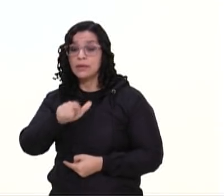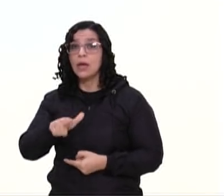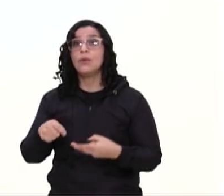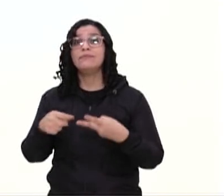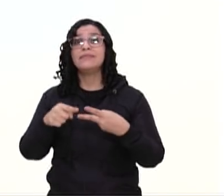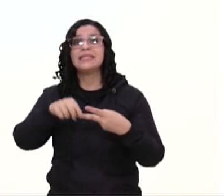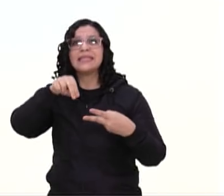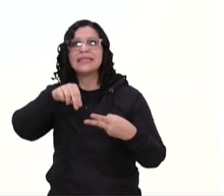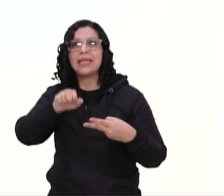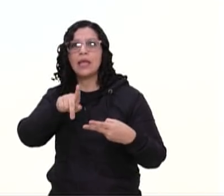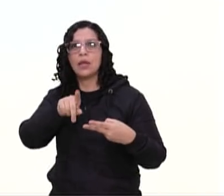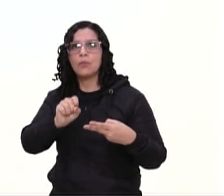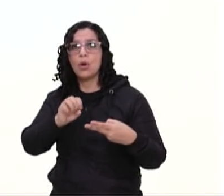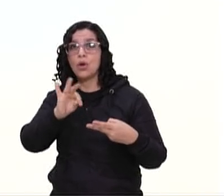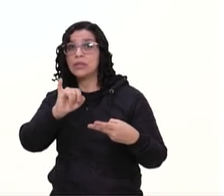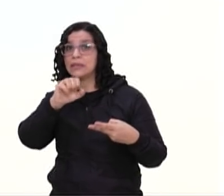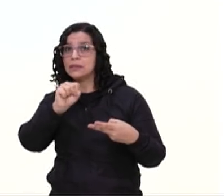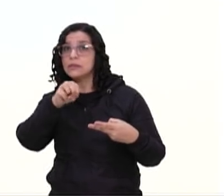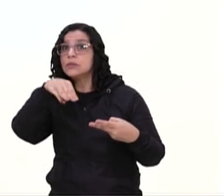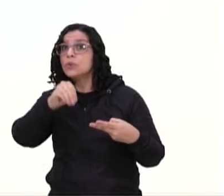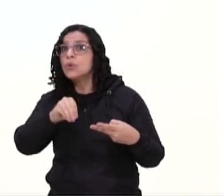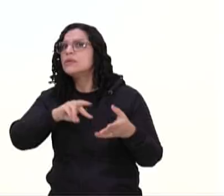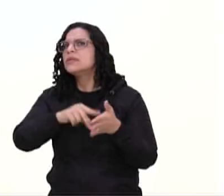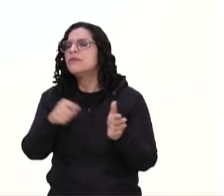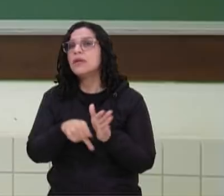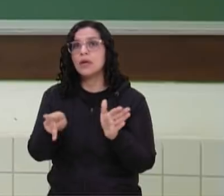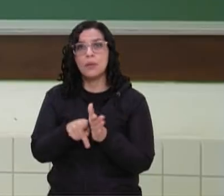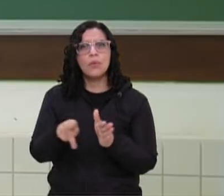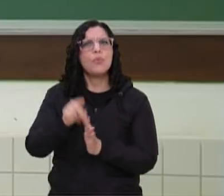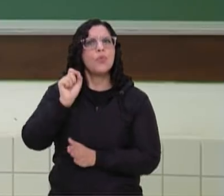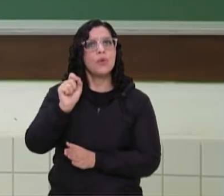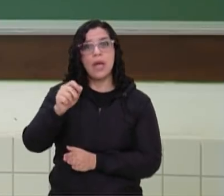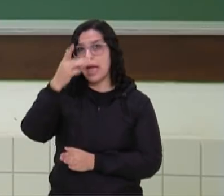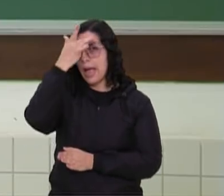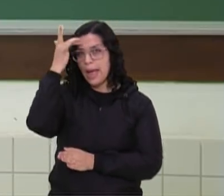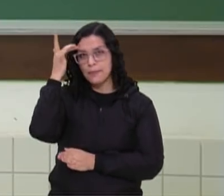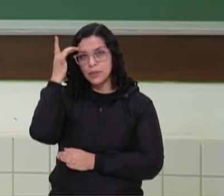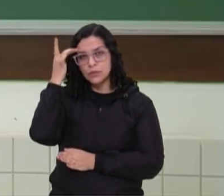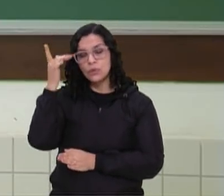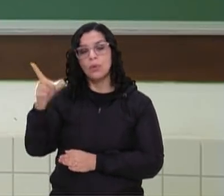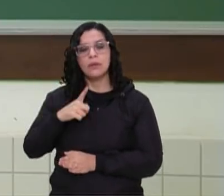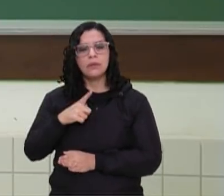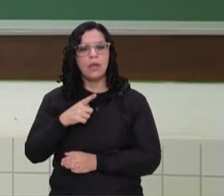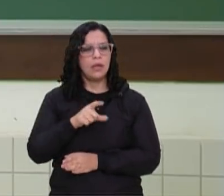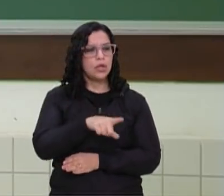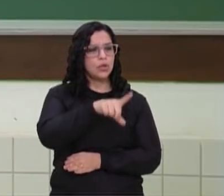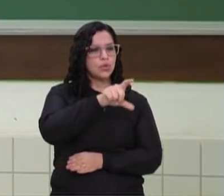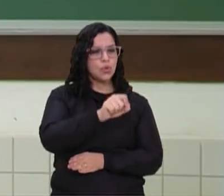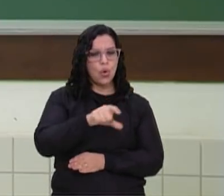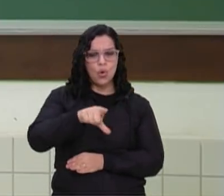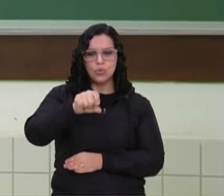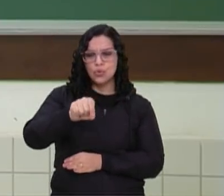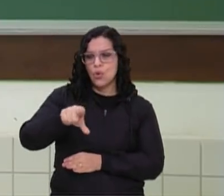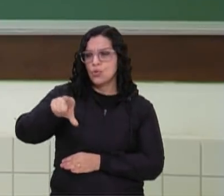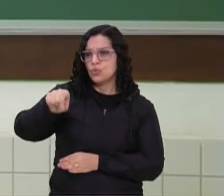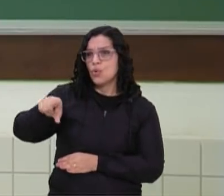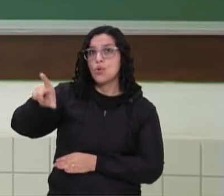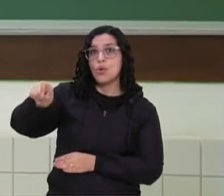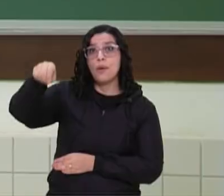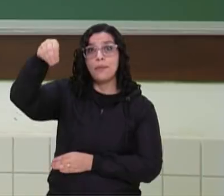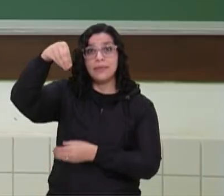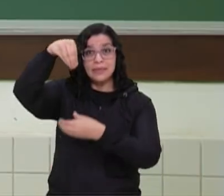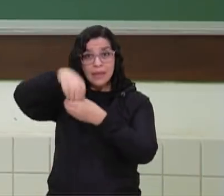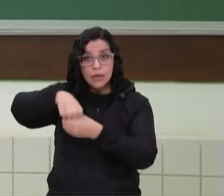do Império Napoleônico. O que é nepotismo? É justamente aquela pessoa que só coloca nos cargos de sua empresa ou de